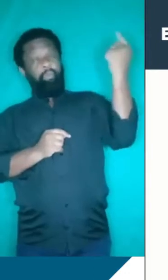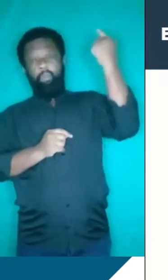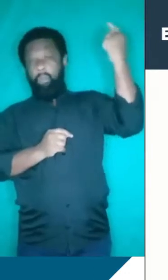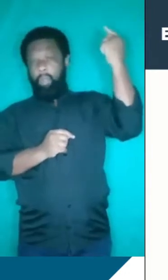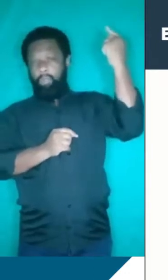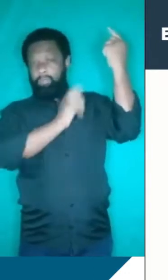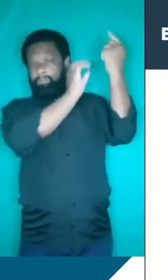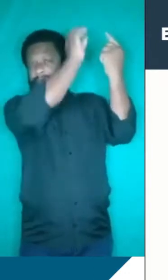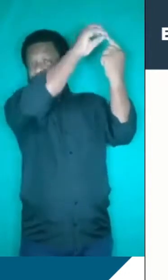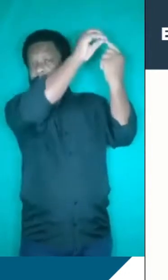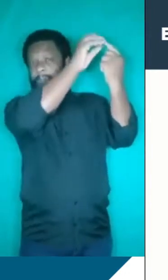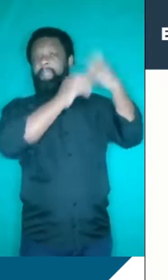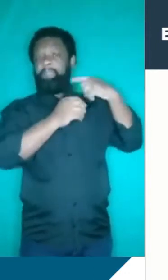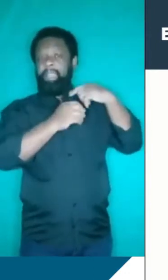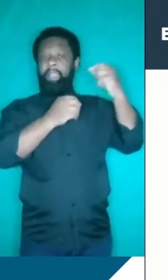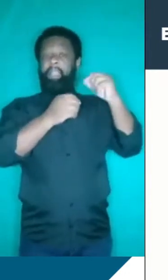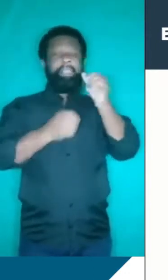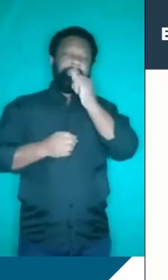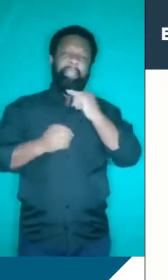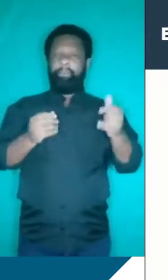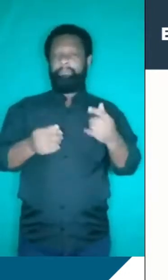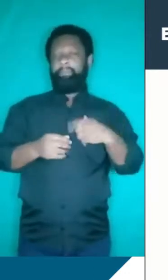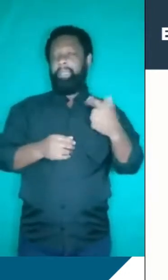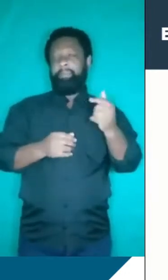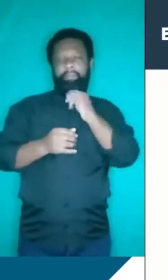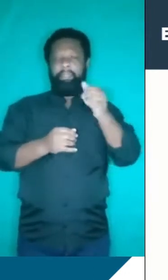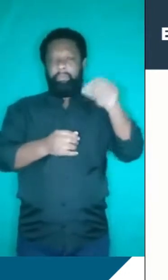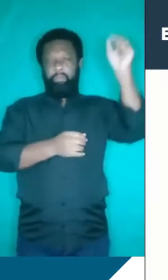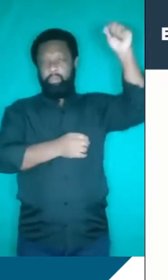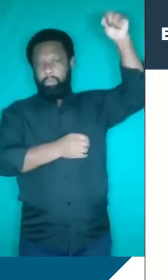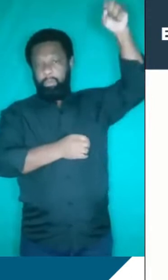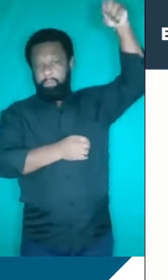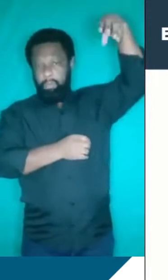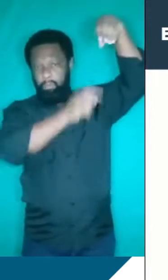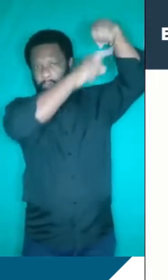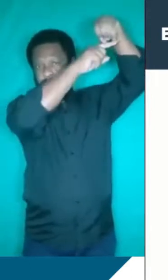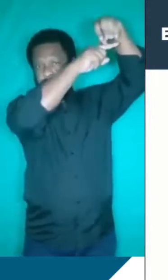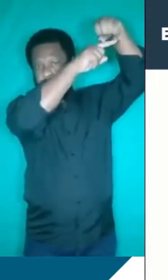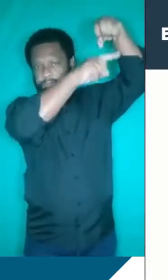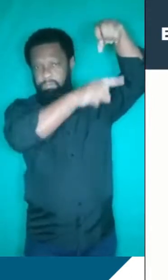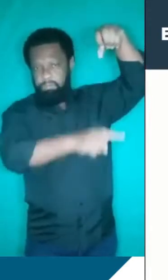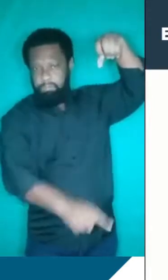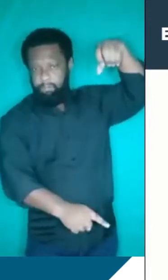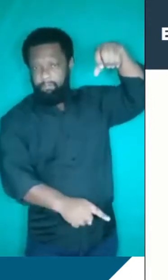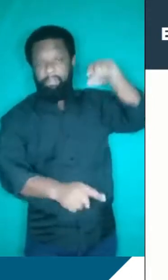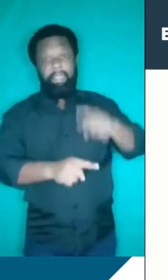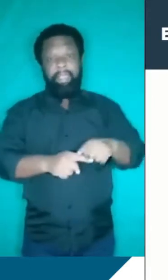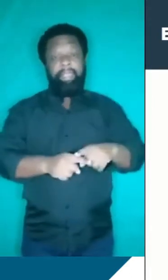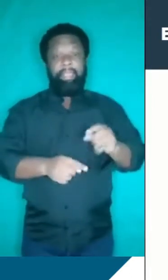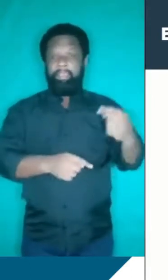né, colocada nesse corpo, vamos supor que eu coloque esse corpo em uma determinada altura e vou abandoná-lo. Quanto maior for